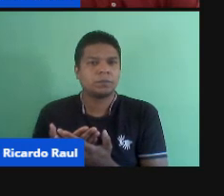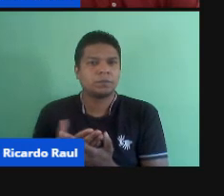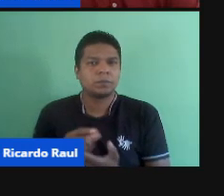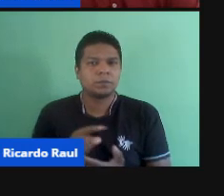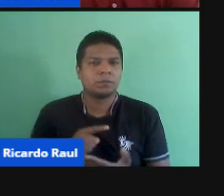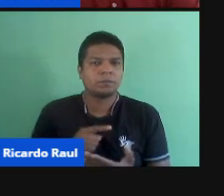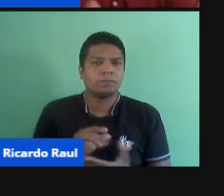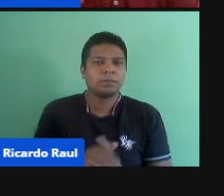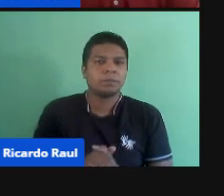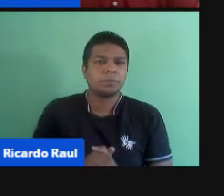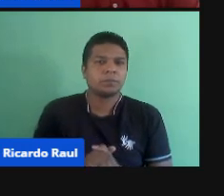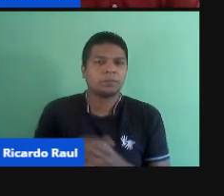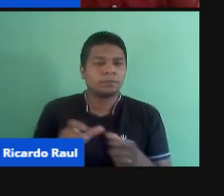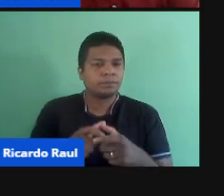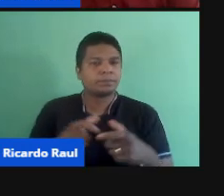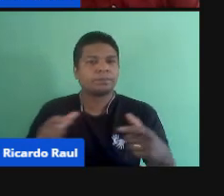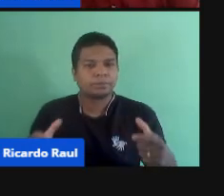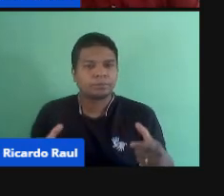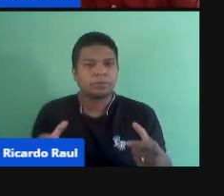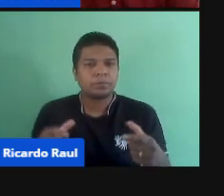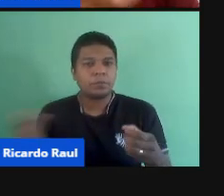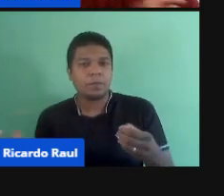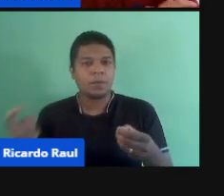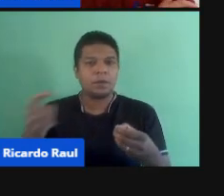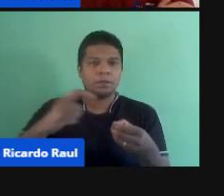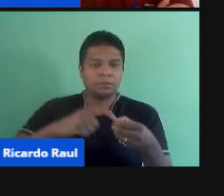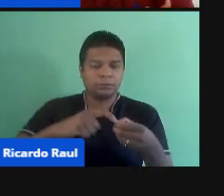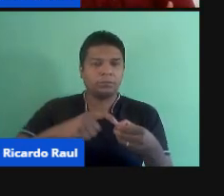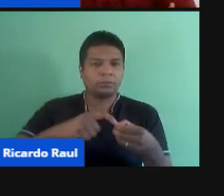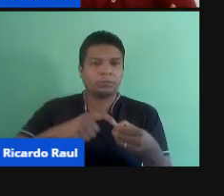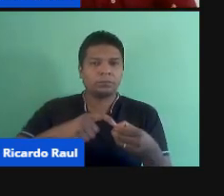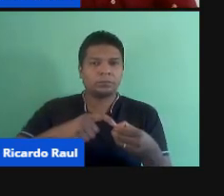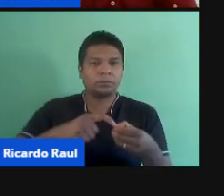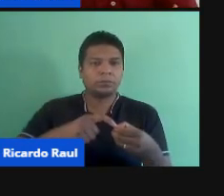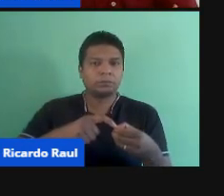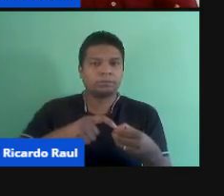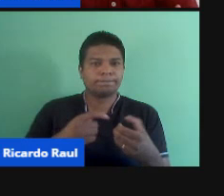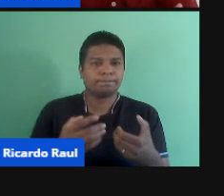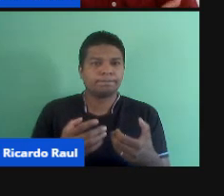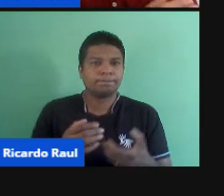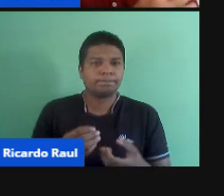fatia muito grande desse retorno, desse,